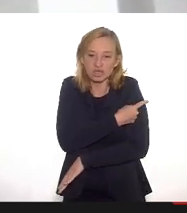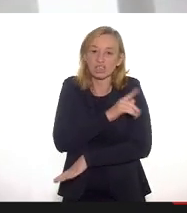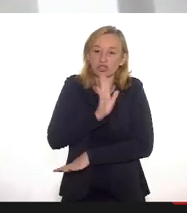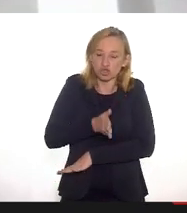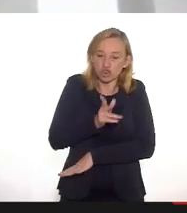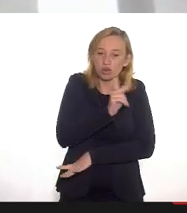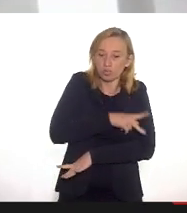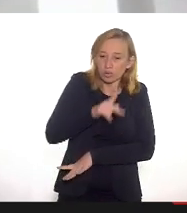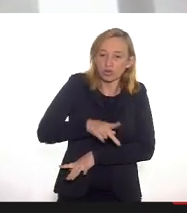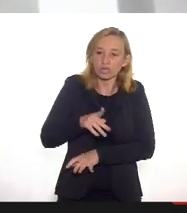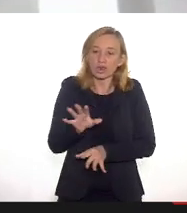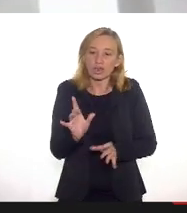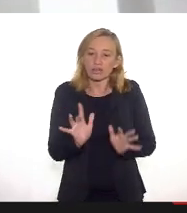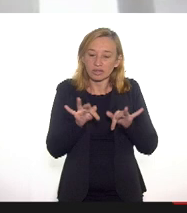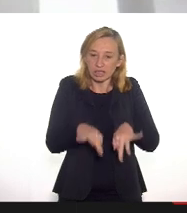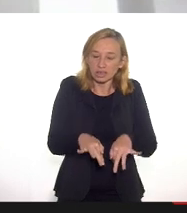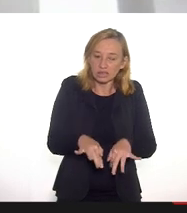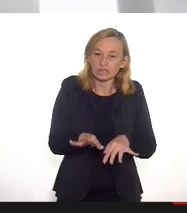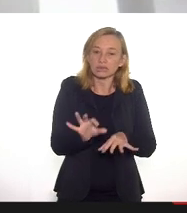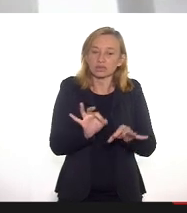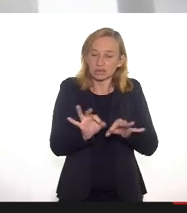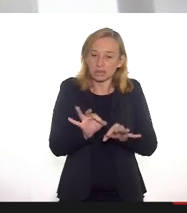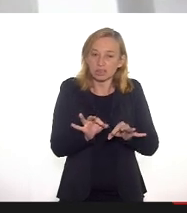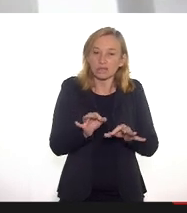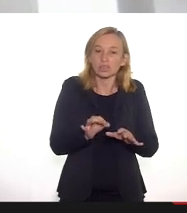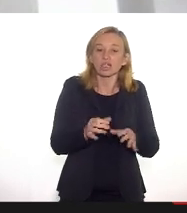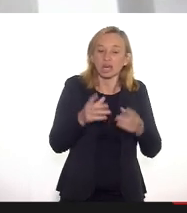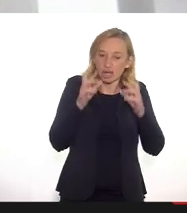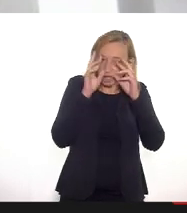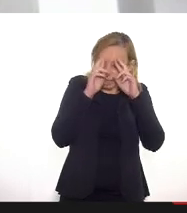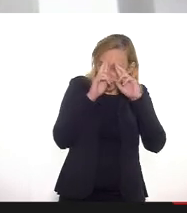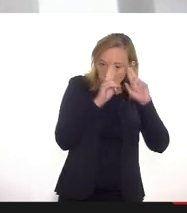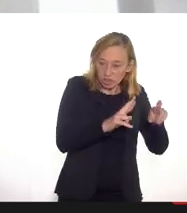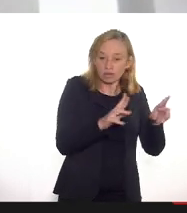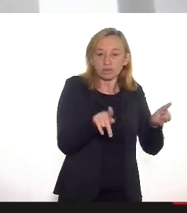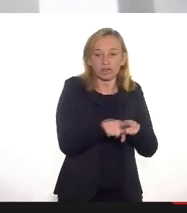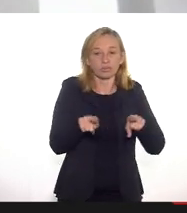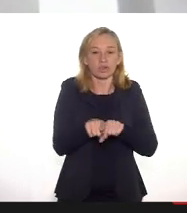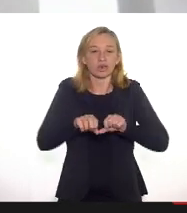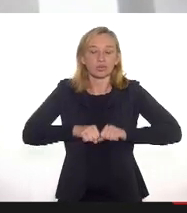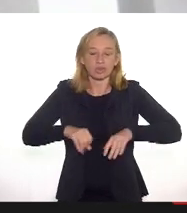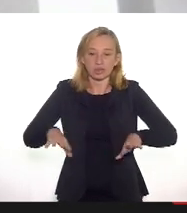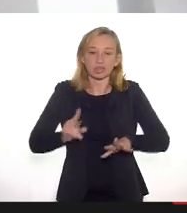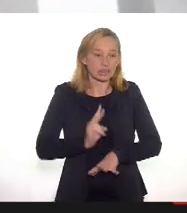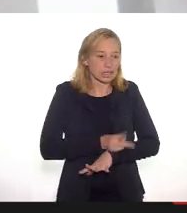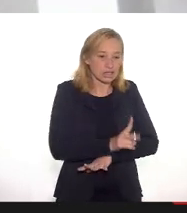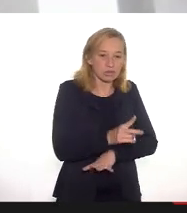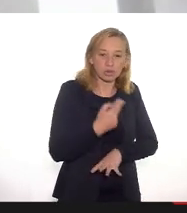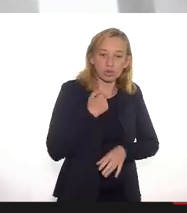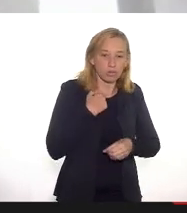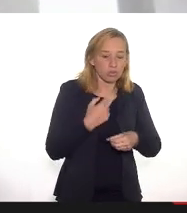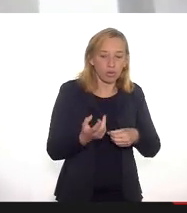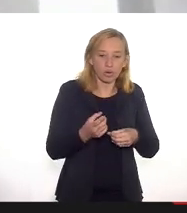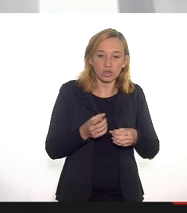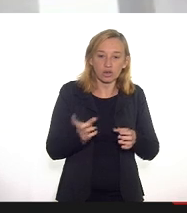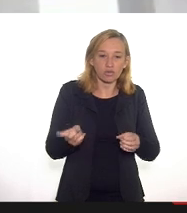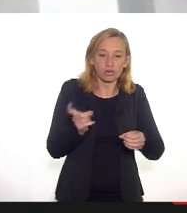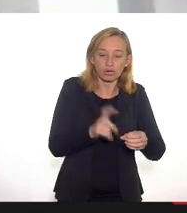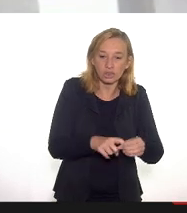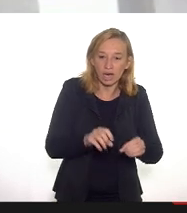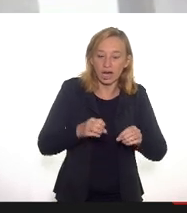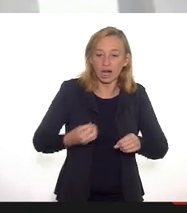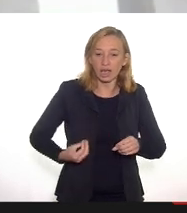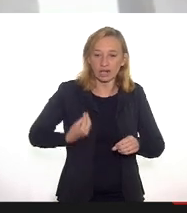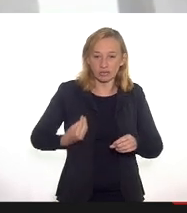está fechando esse planejamento, mas respeitando também a questão da pandemia, sempre. A gente não pode retornar sem que os nossos professores e